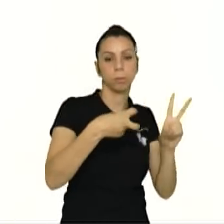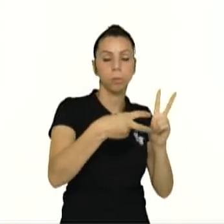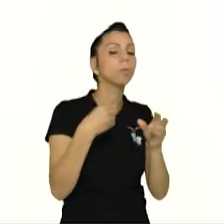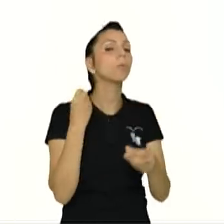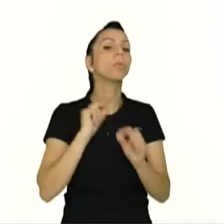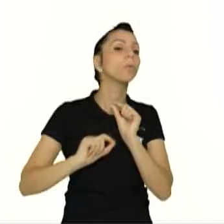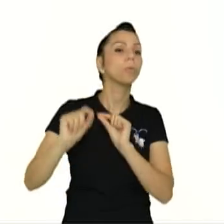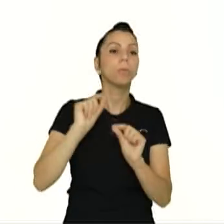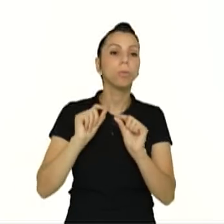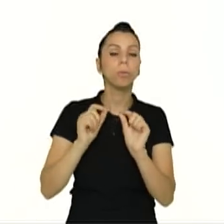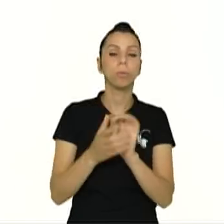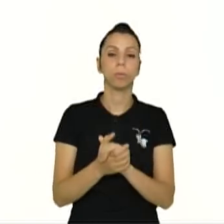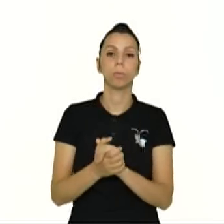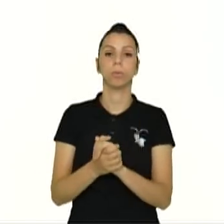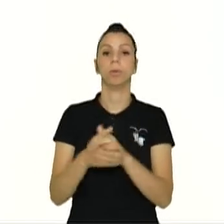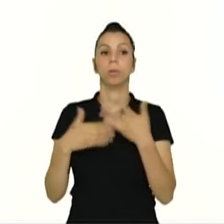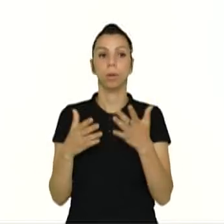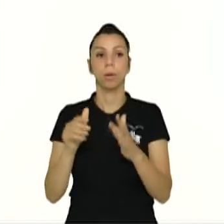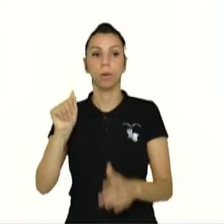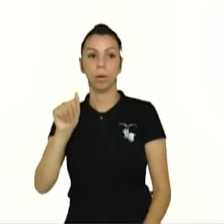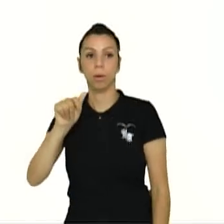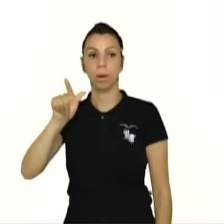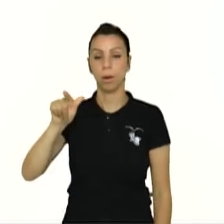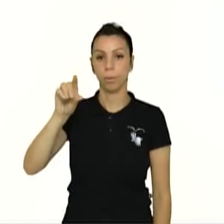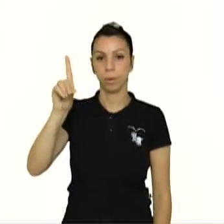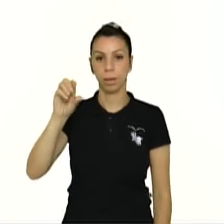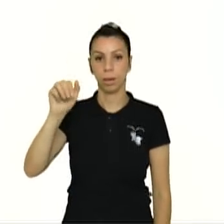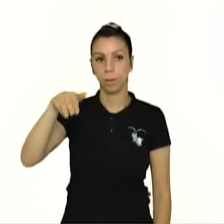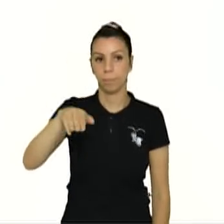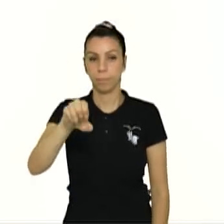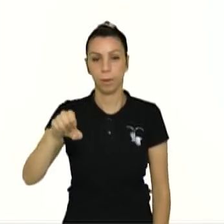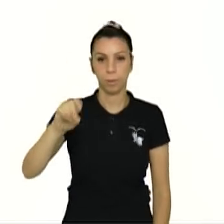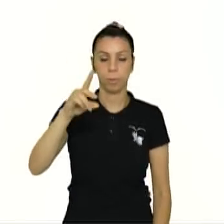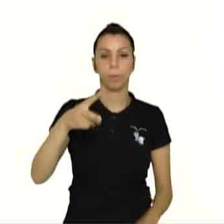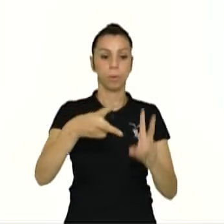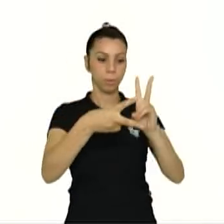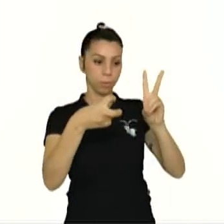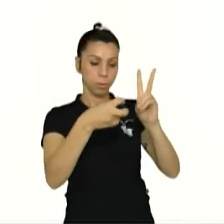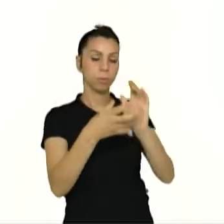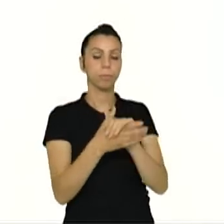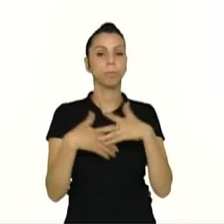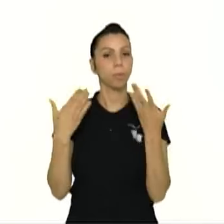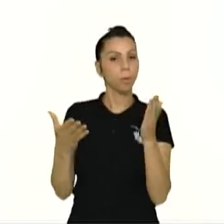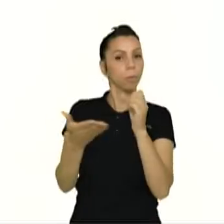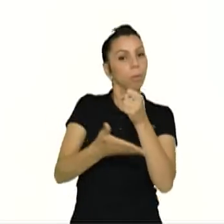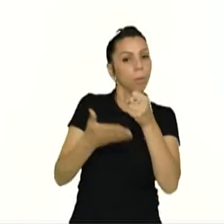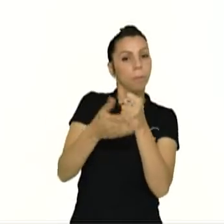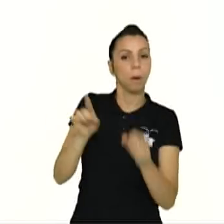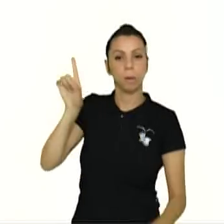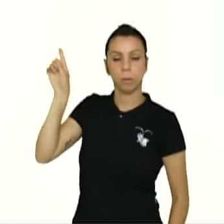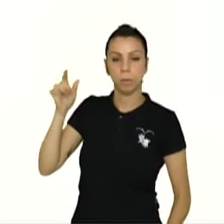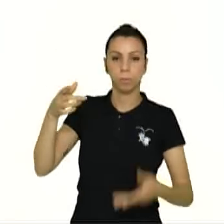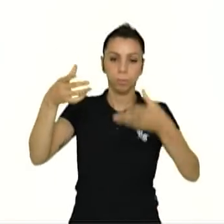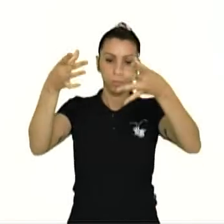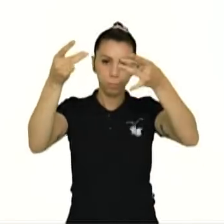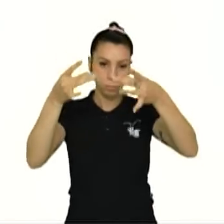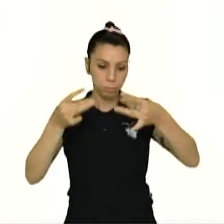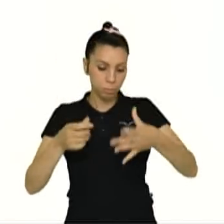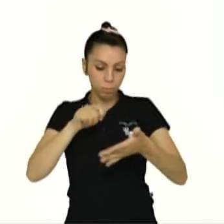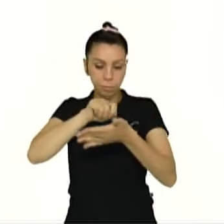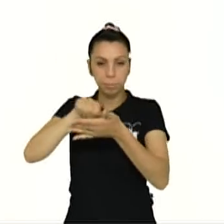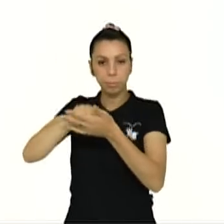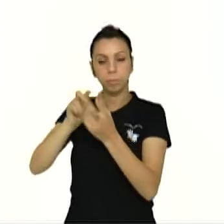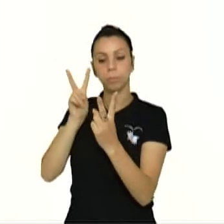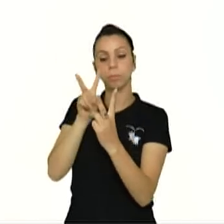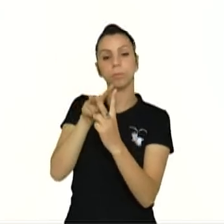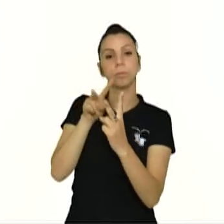dos aldeamentos indígenas. Com base nisso, descreva duas atividades